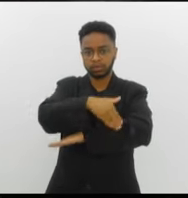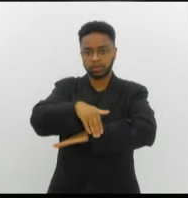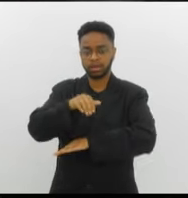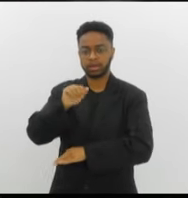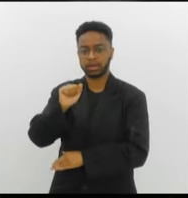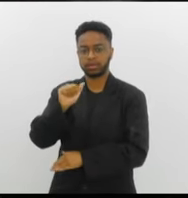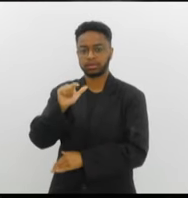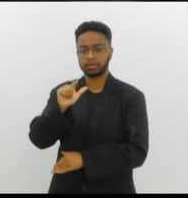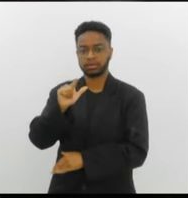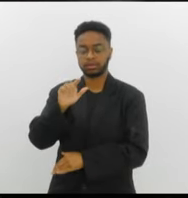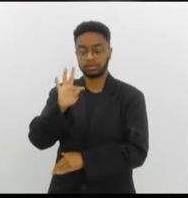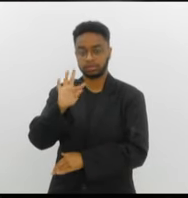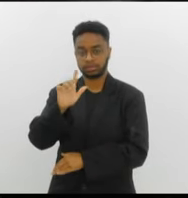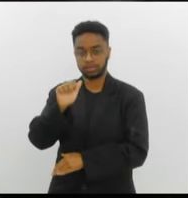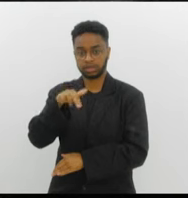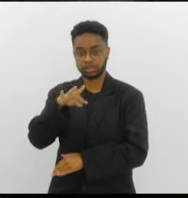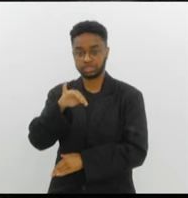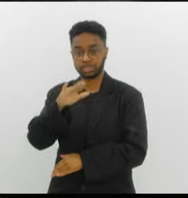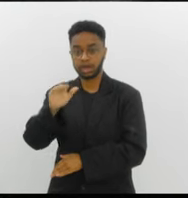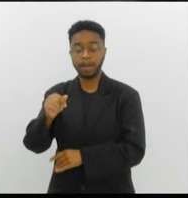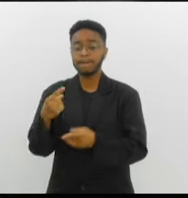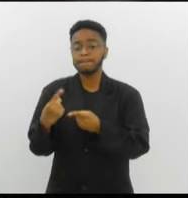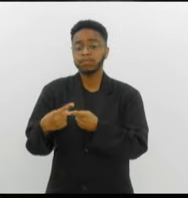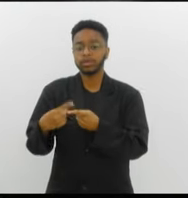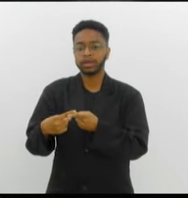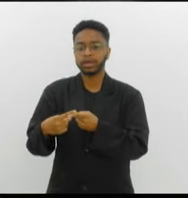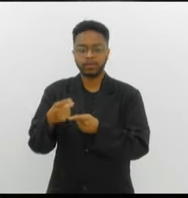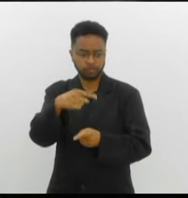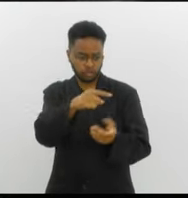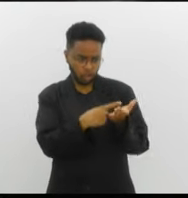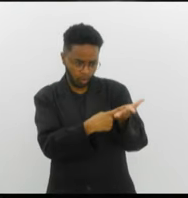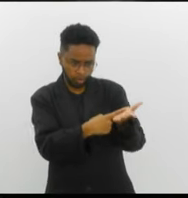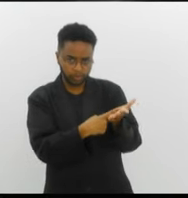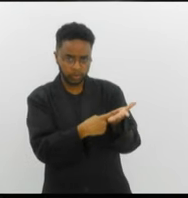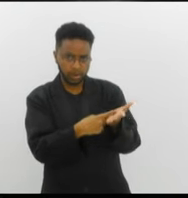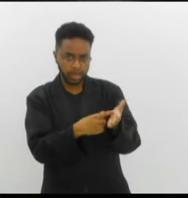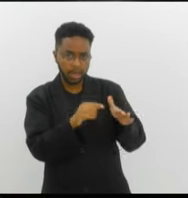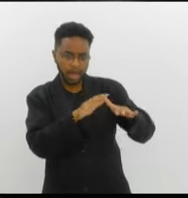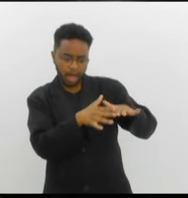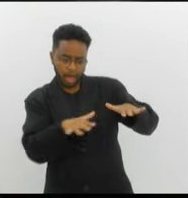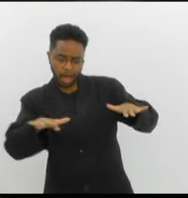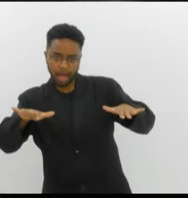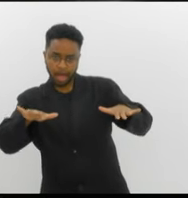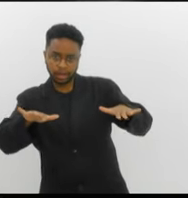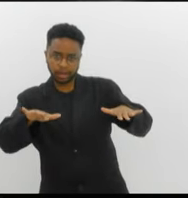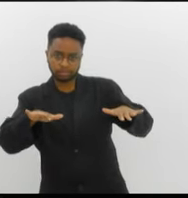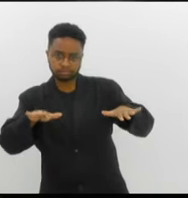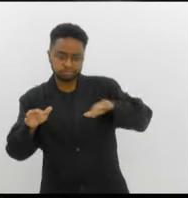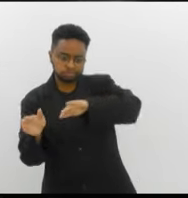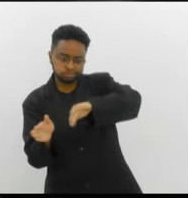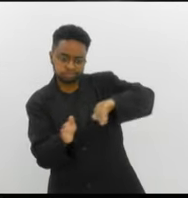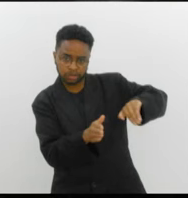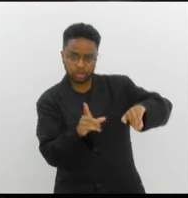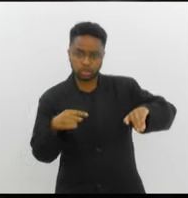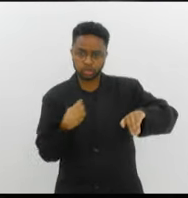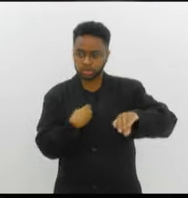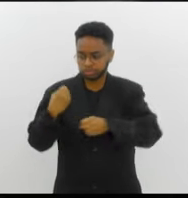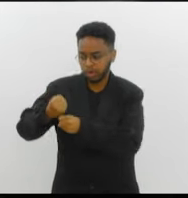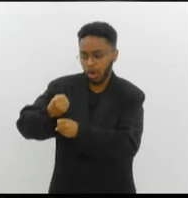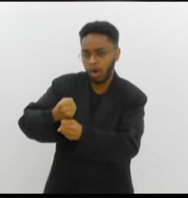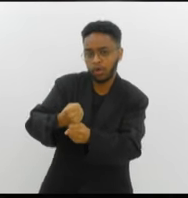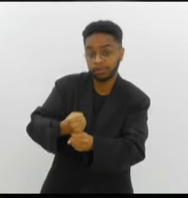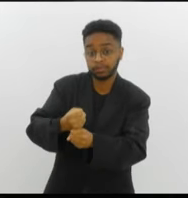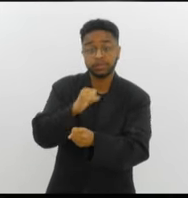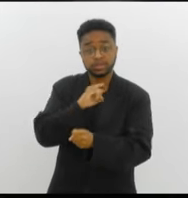quê? Você não combinou com o mar o seguinte, você vai, né, vai recuando, eu vou avançando. Quando o mar resolver